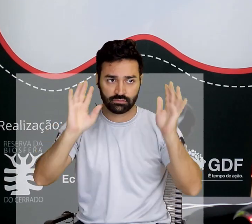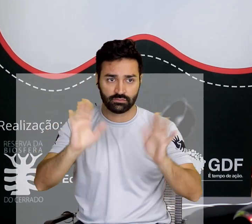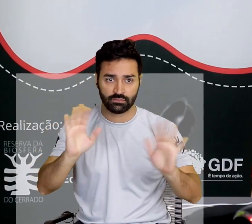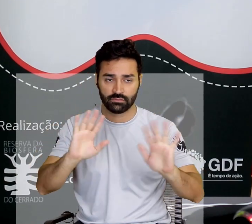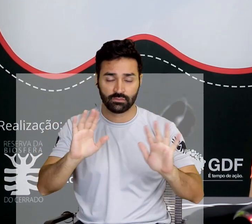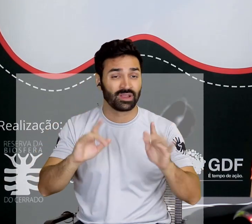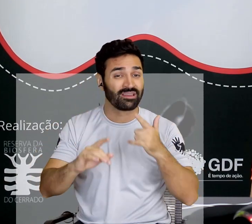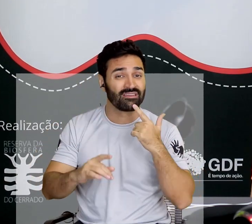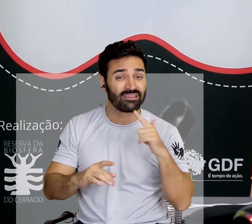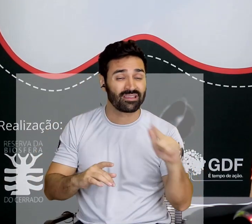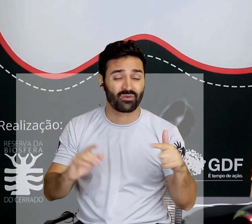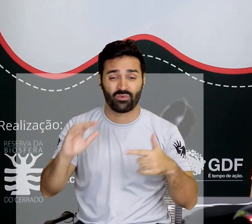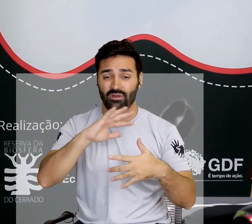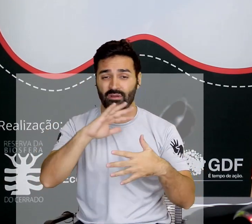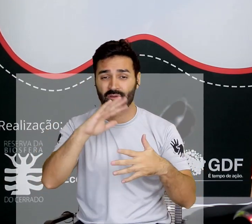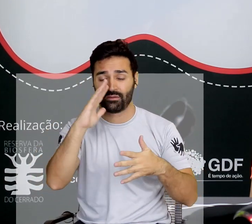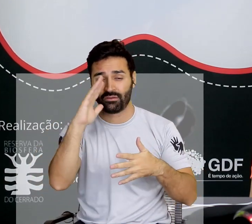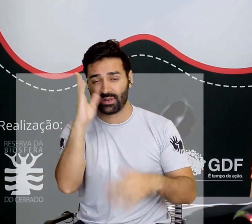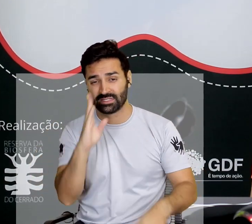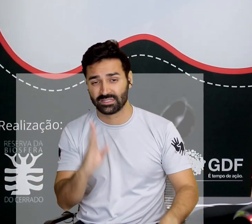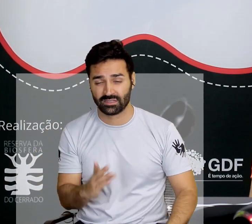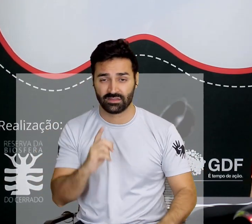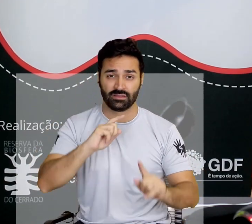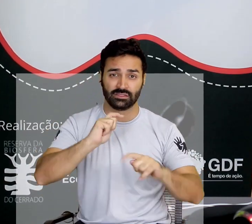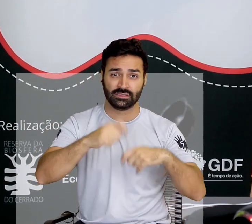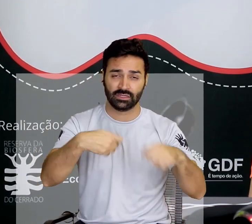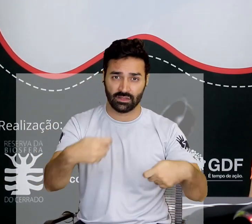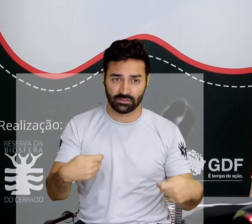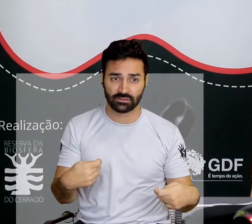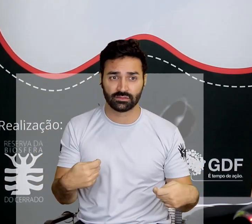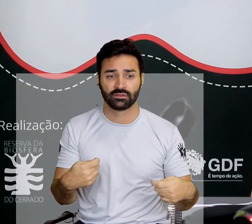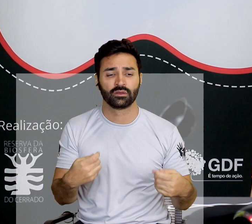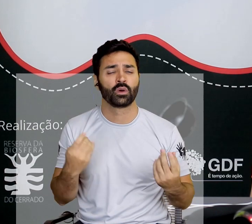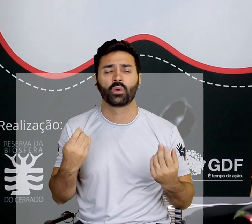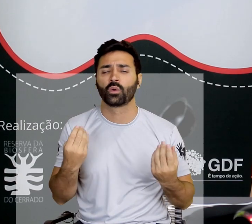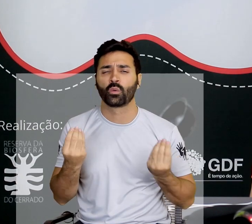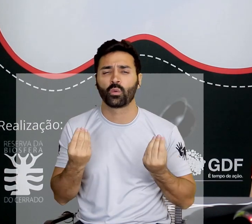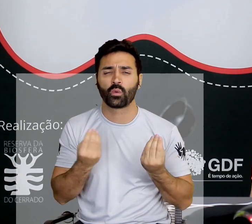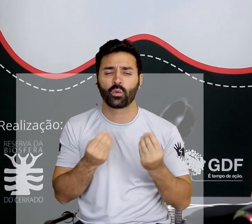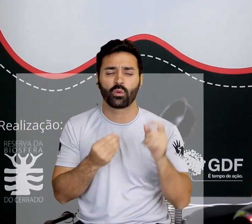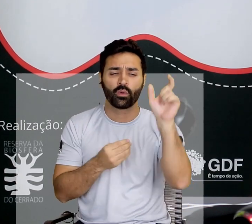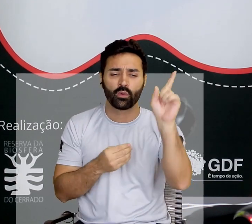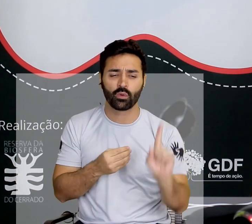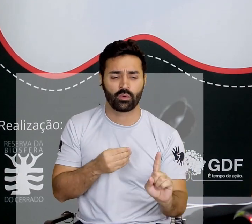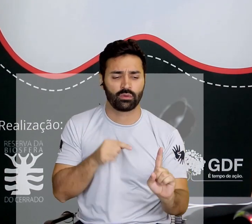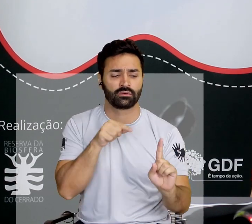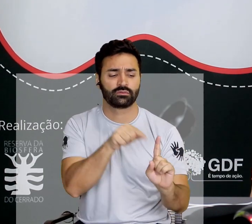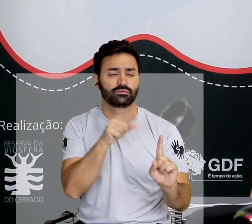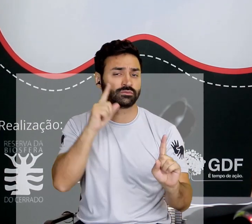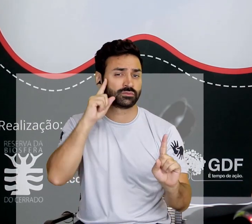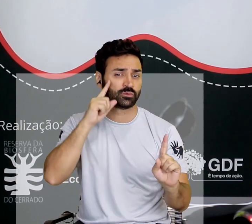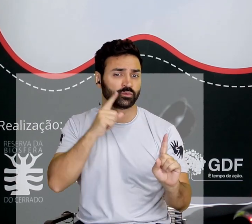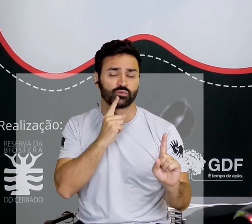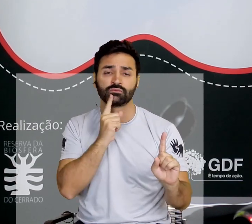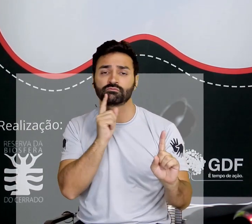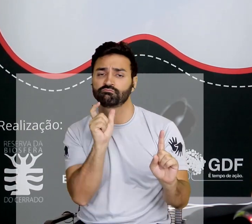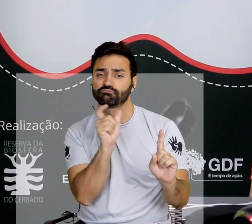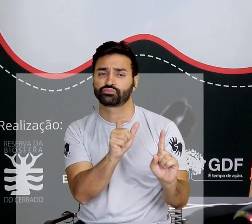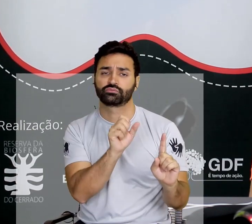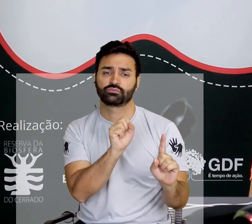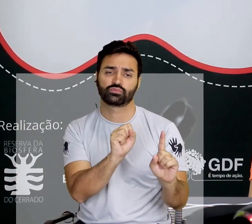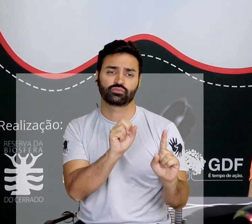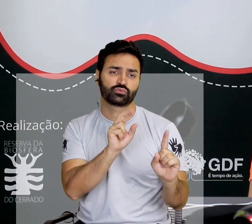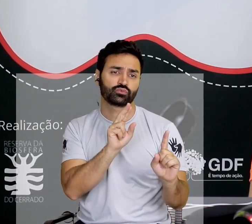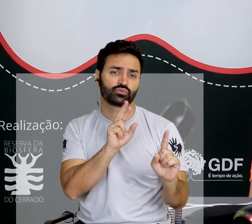língua brasileira de sinais. E que a forma correta da gente tratar uma pessoa que não escuta é chamá-la de